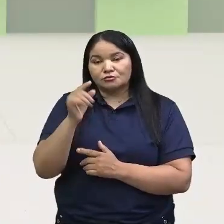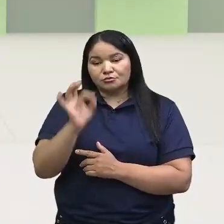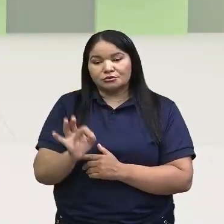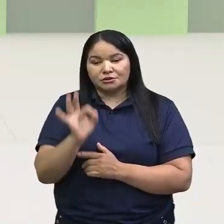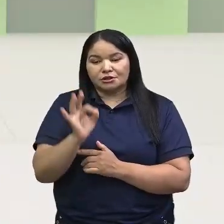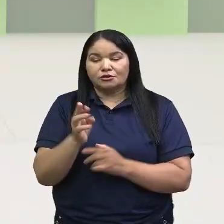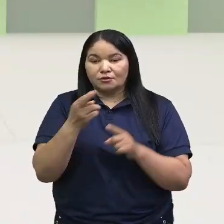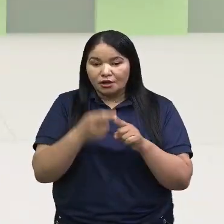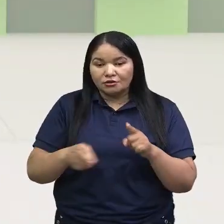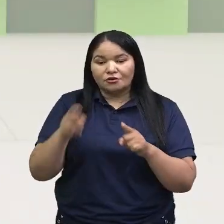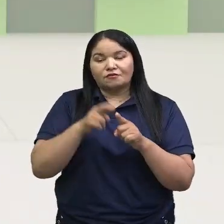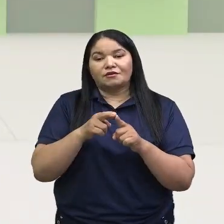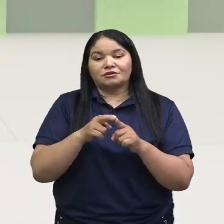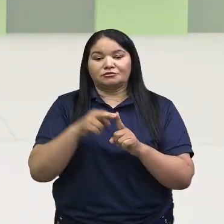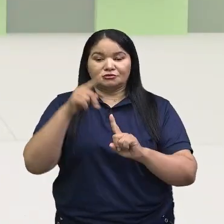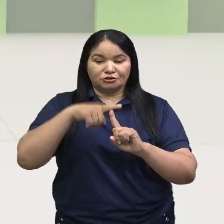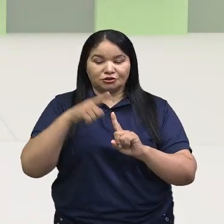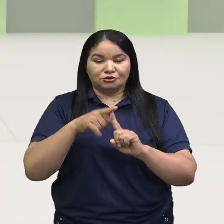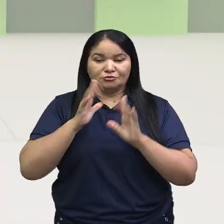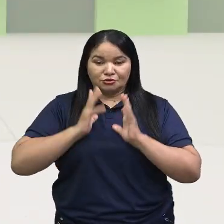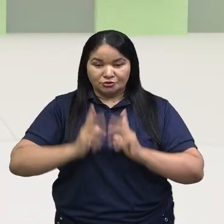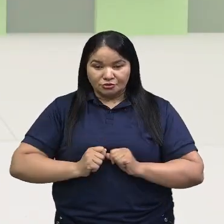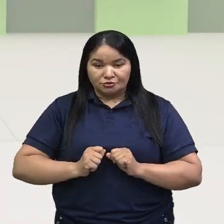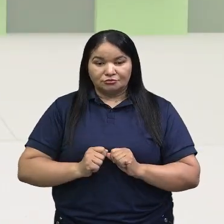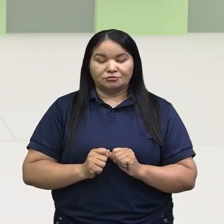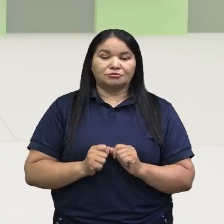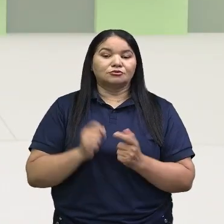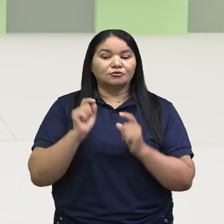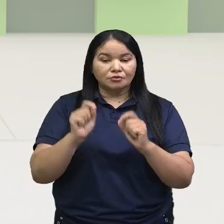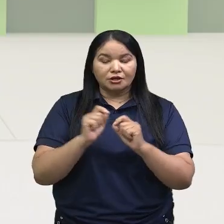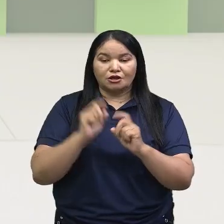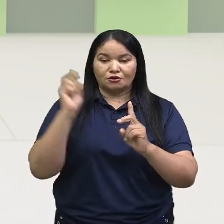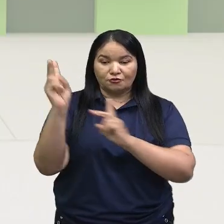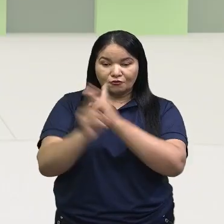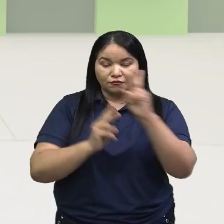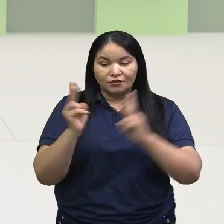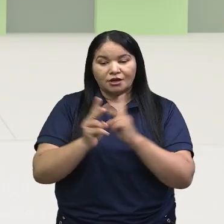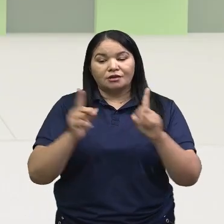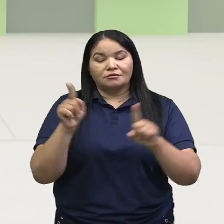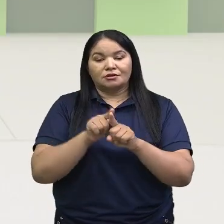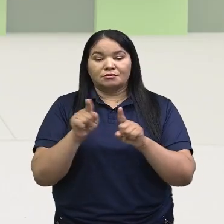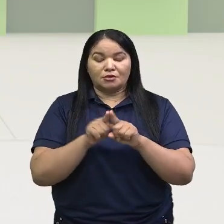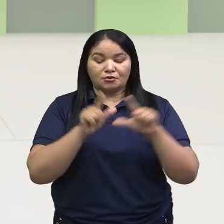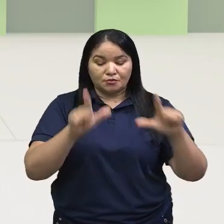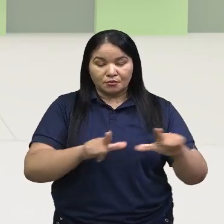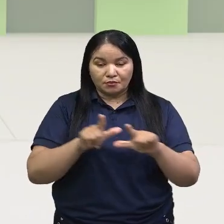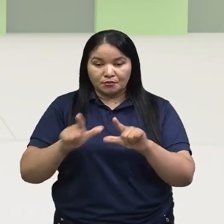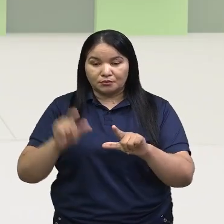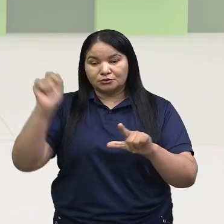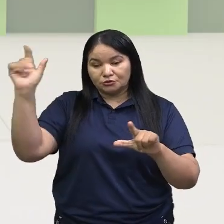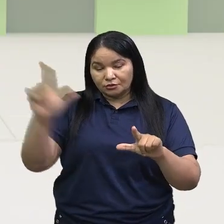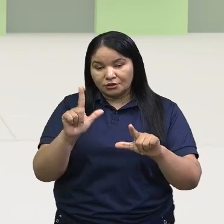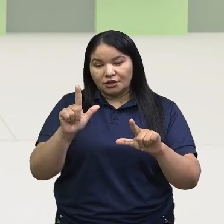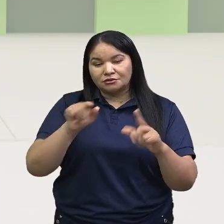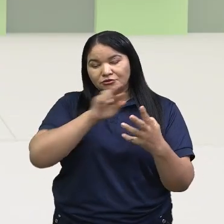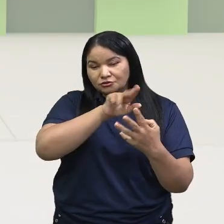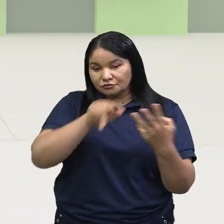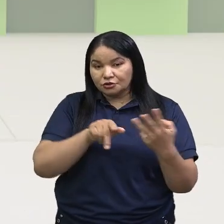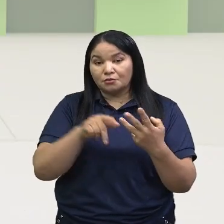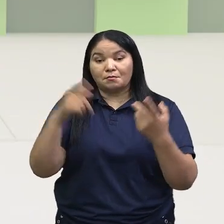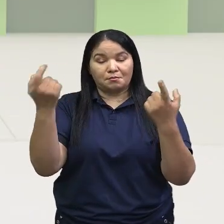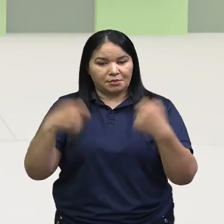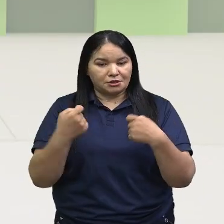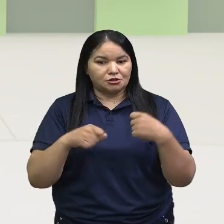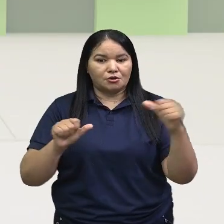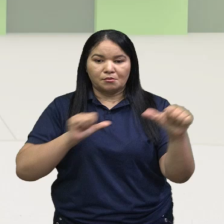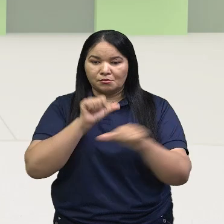aquelas fontes mais limpas, tipo a energia oriunda dos ventos, da energia solar, dentre outros. Então, nós precisamos tornar